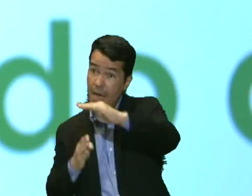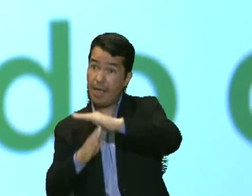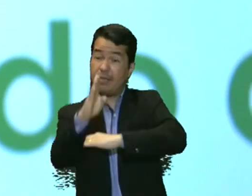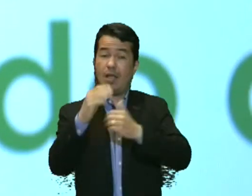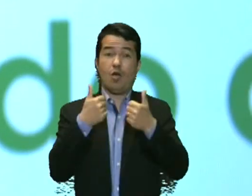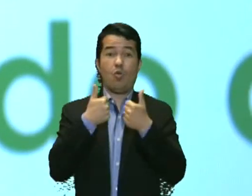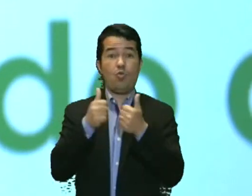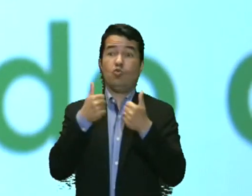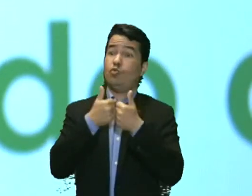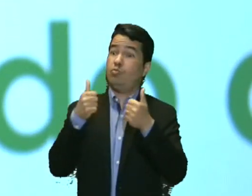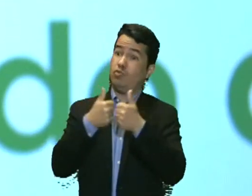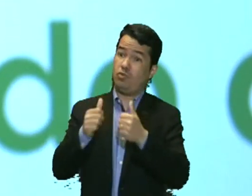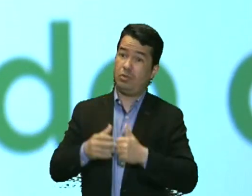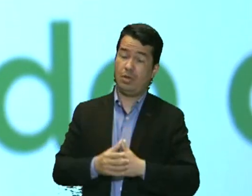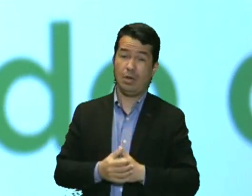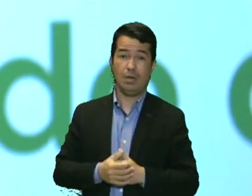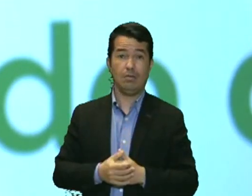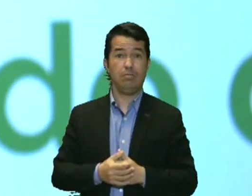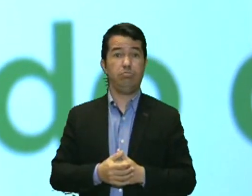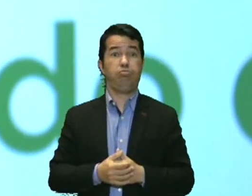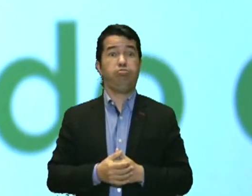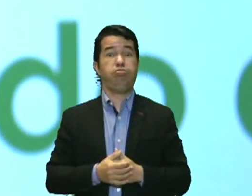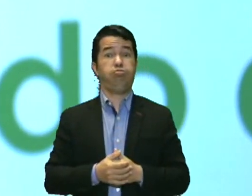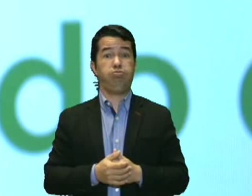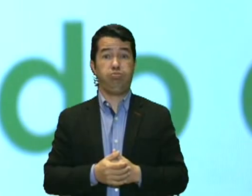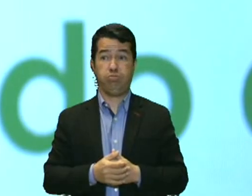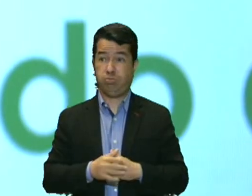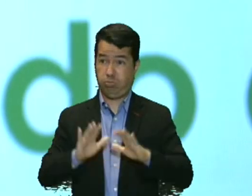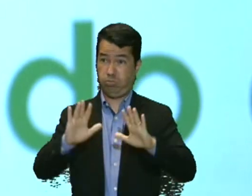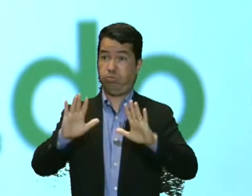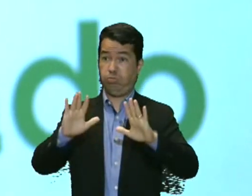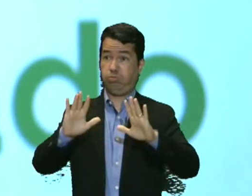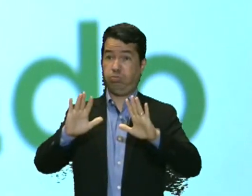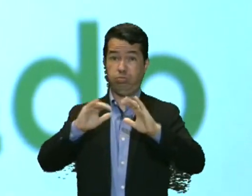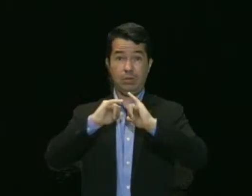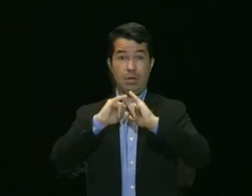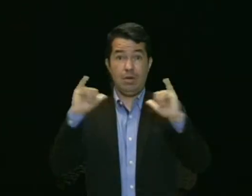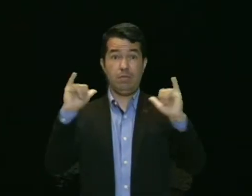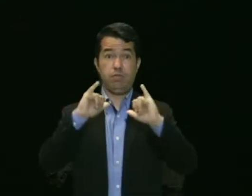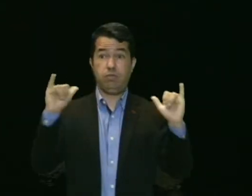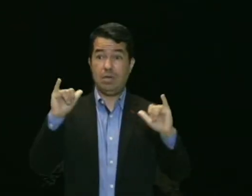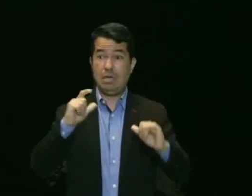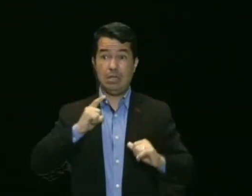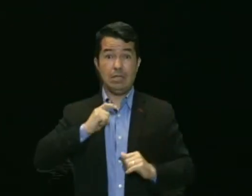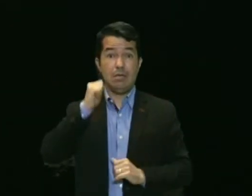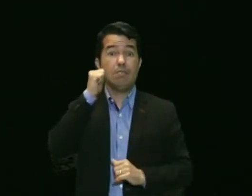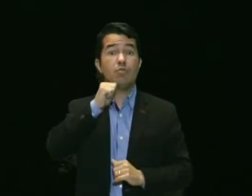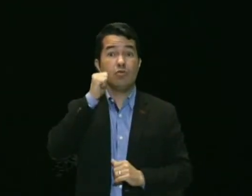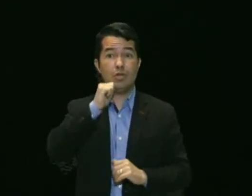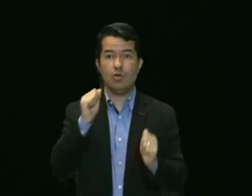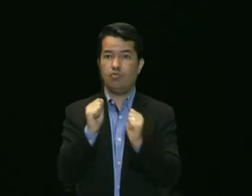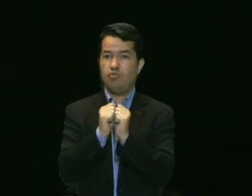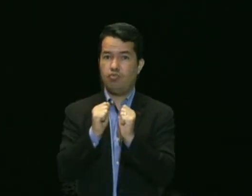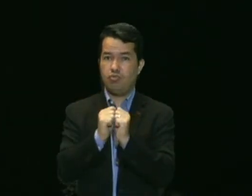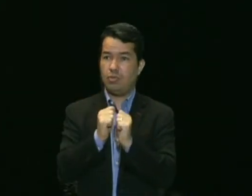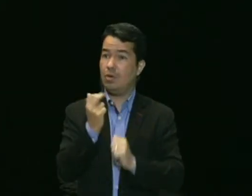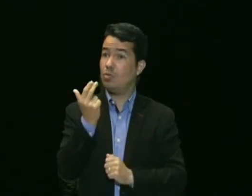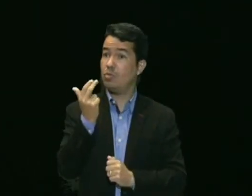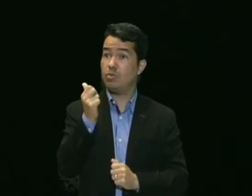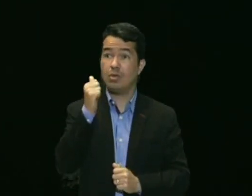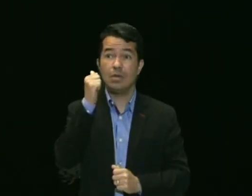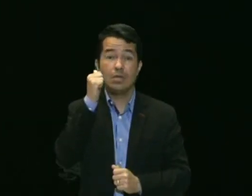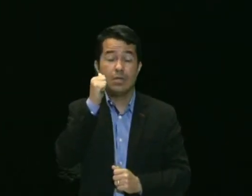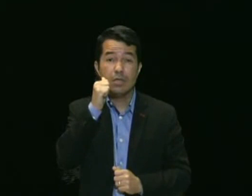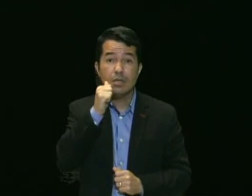Gente, tinha umas mulheres junto comigo lá, incluindo minha esposa, que nessa hora ela lembrou